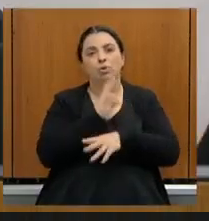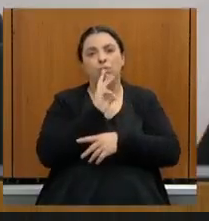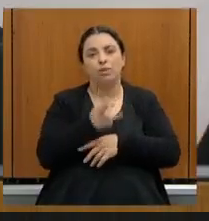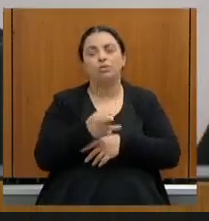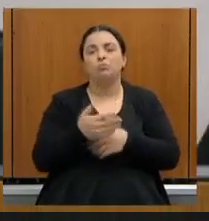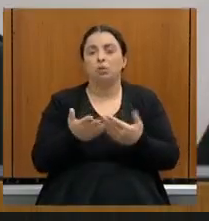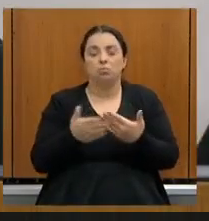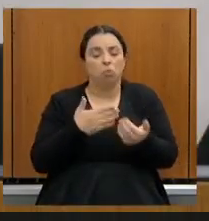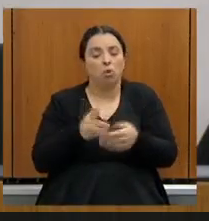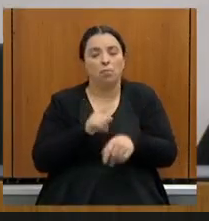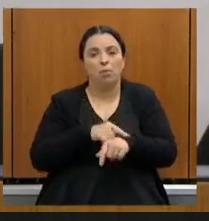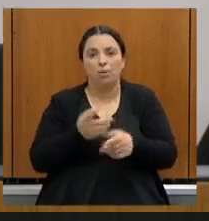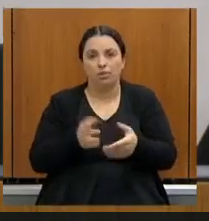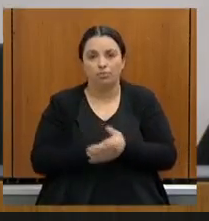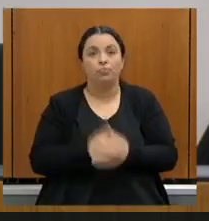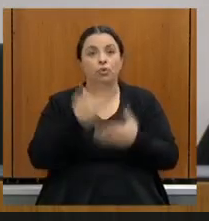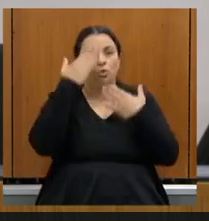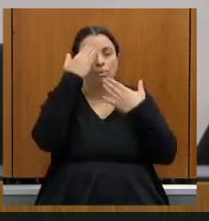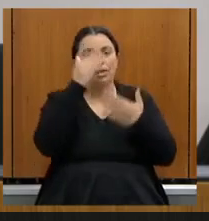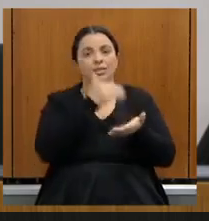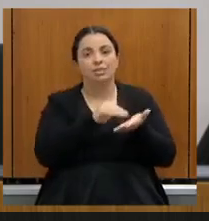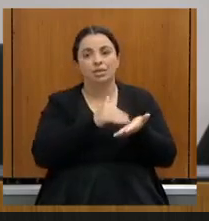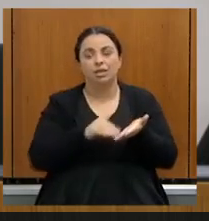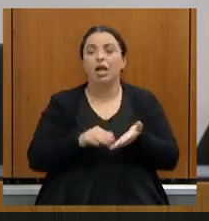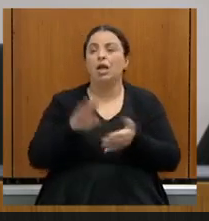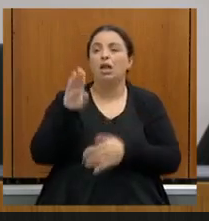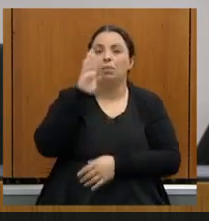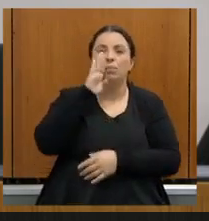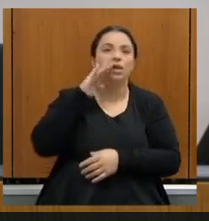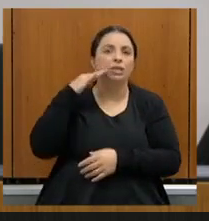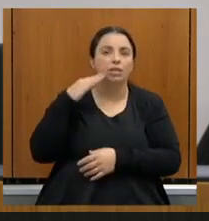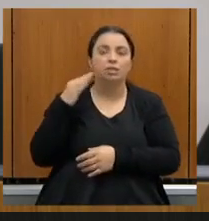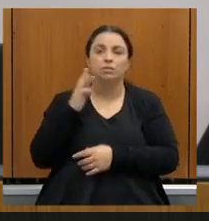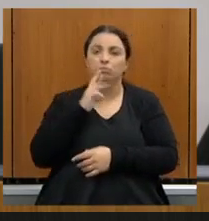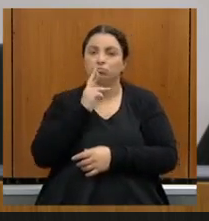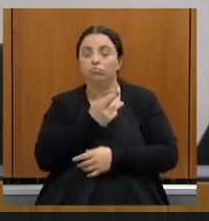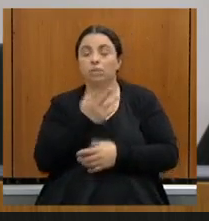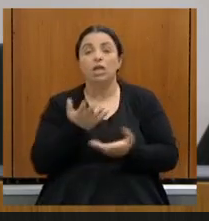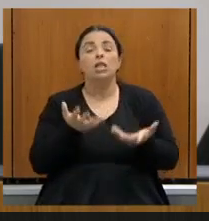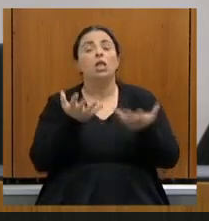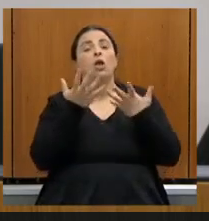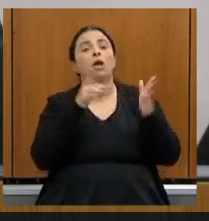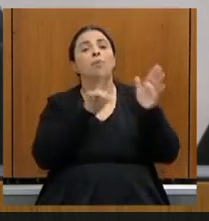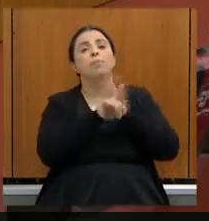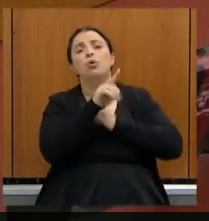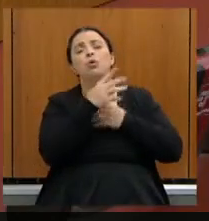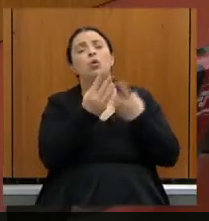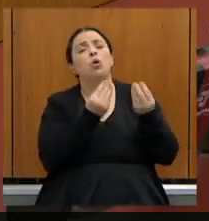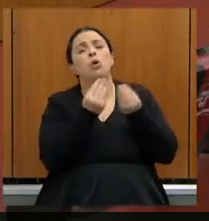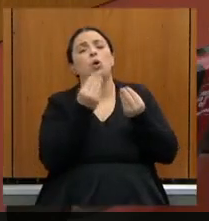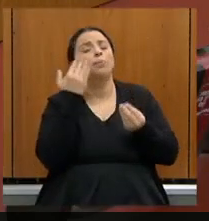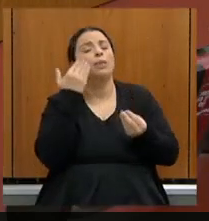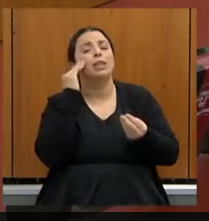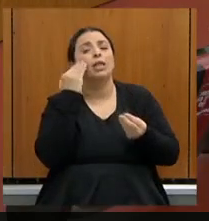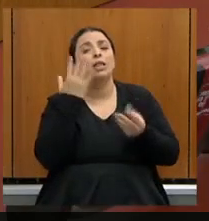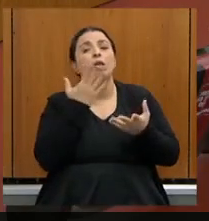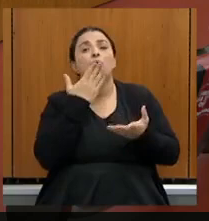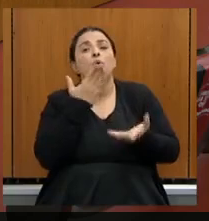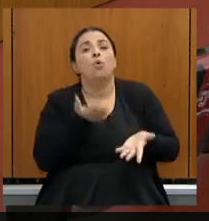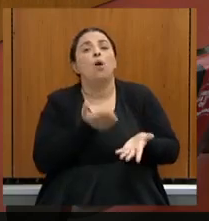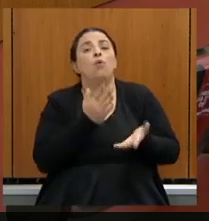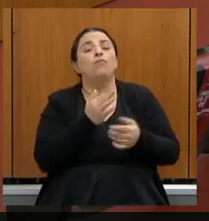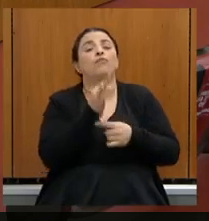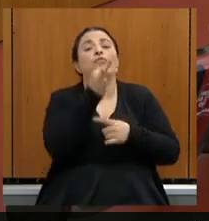Obrigado, secretário. Consulta a deputada Beatriz Seguira. Eu só quero entender, secretário, quais são concretamente os próximos